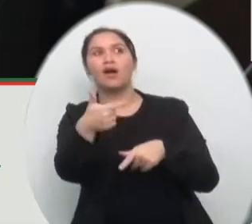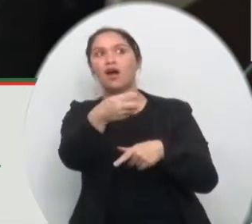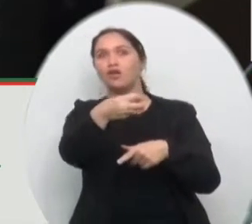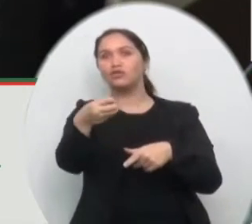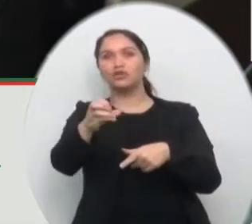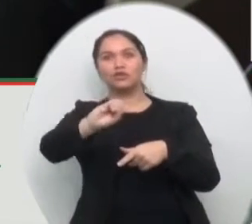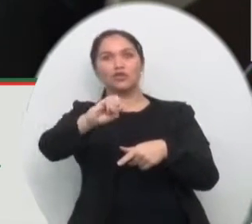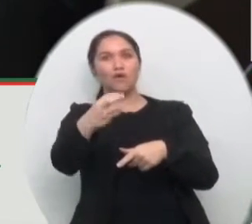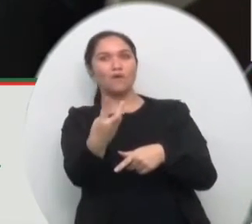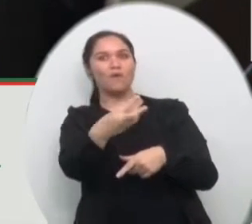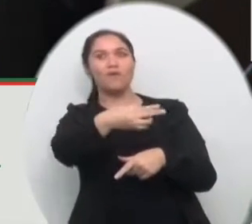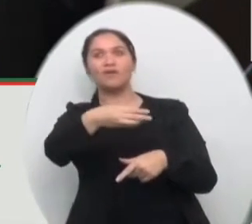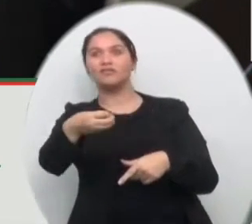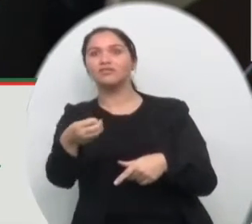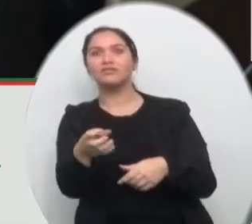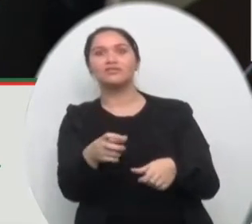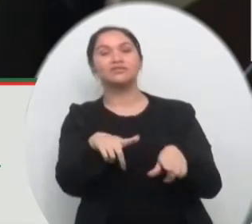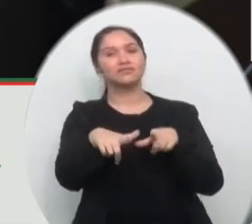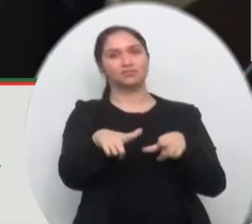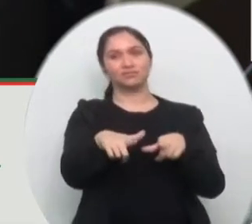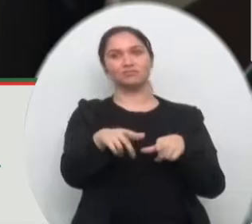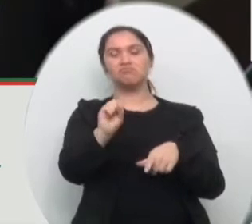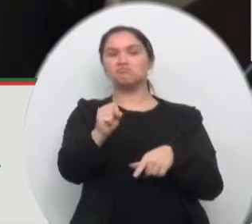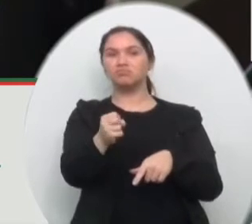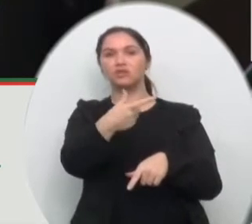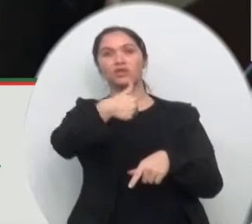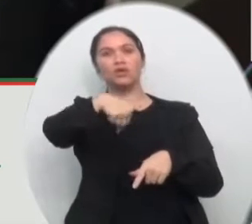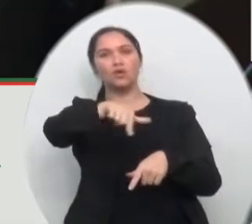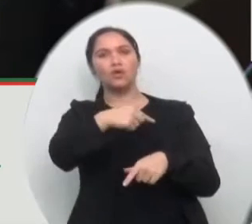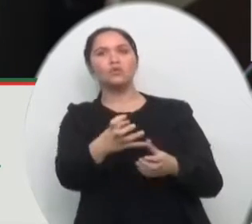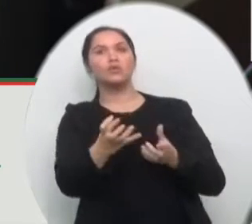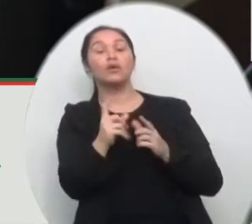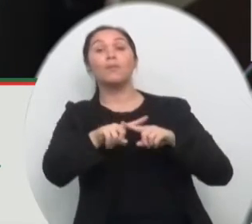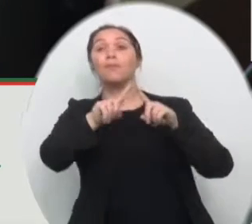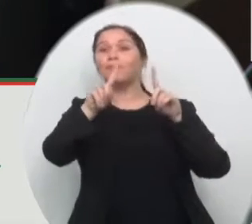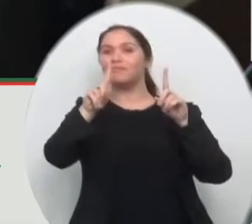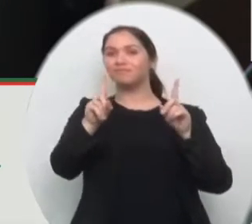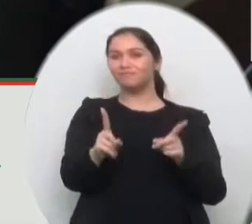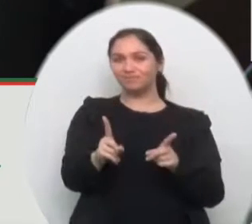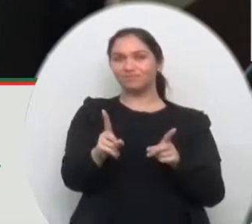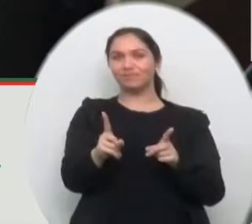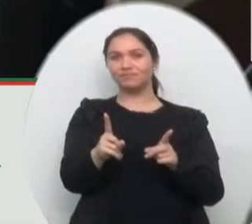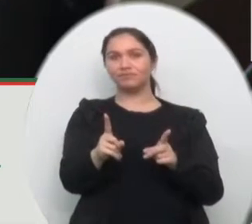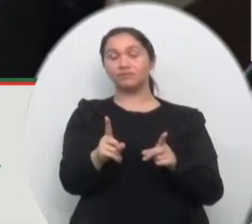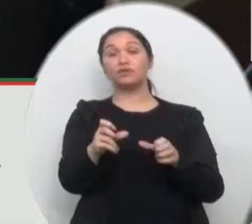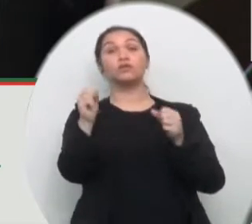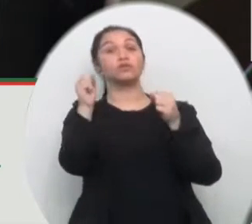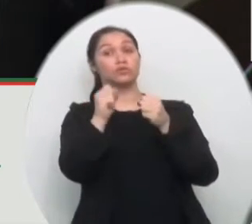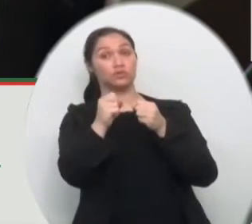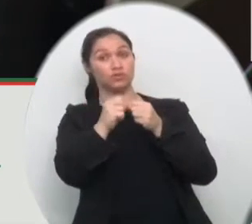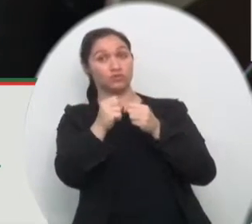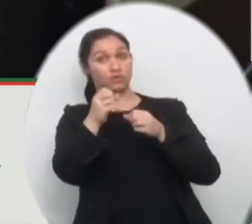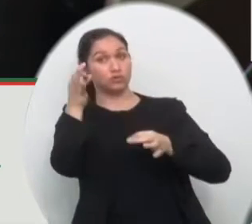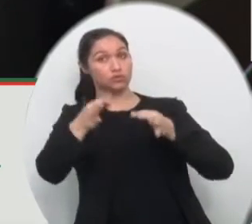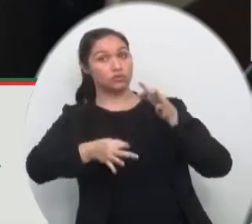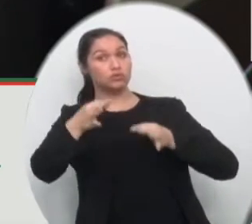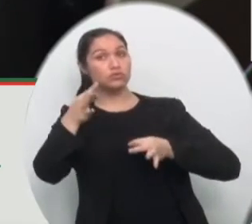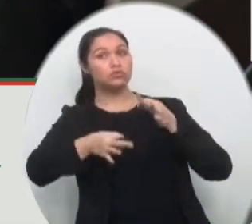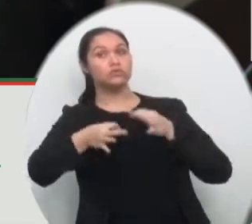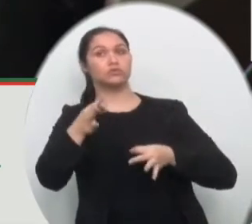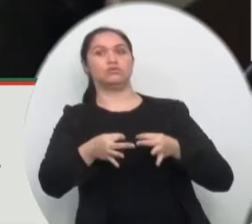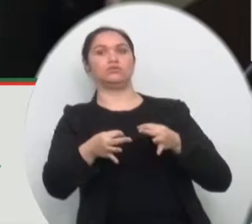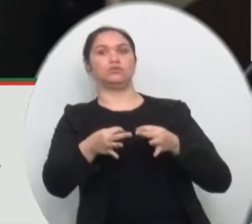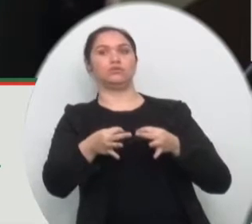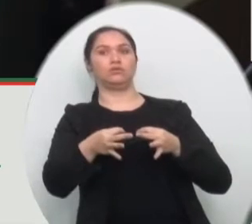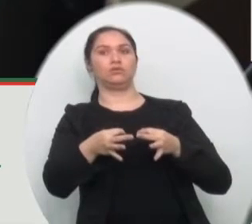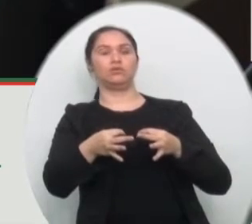contra? Não é contra. Agora, que seja feita a justiça e que seja feito